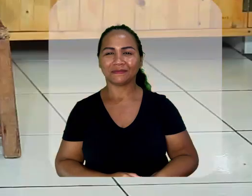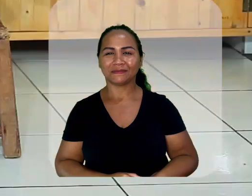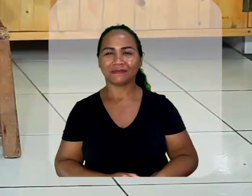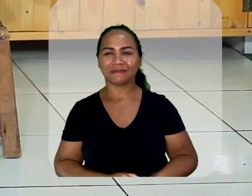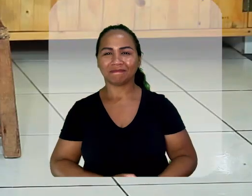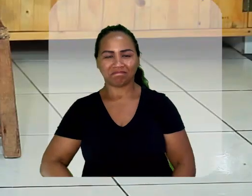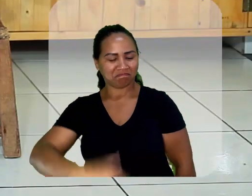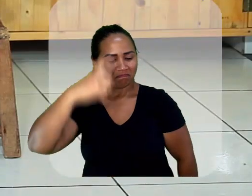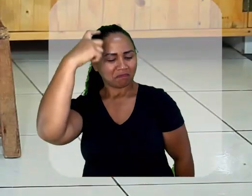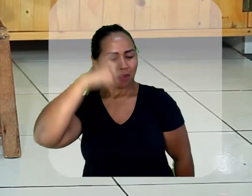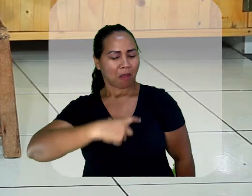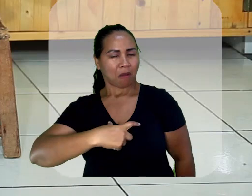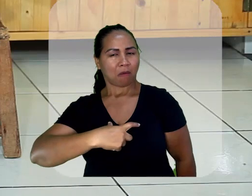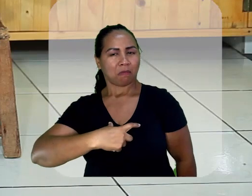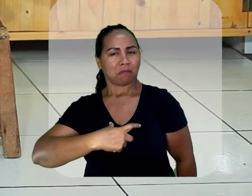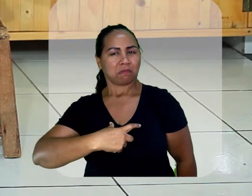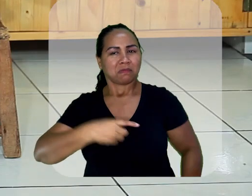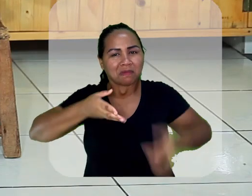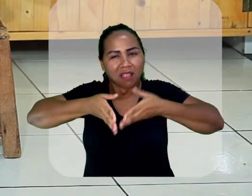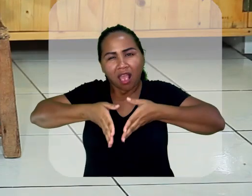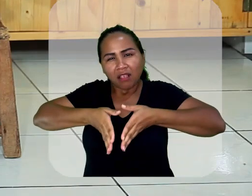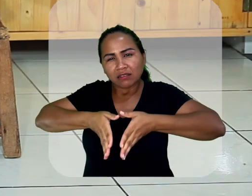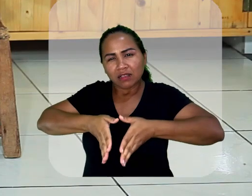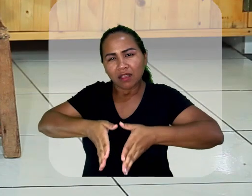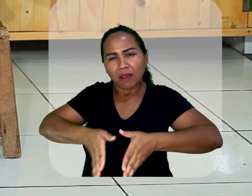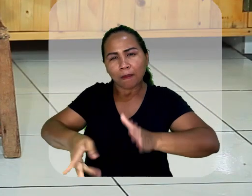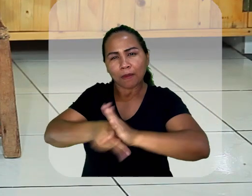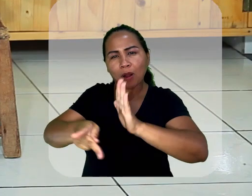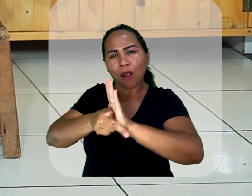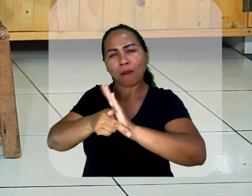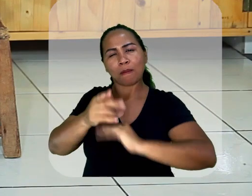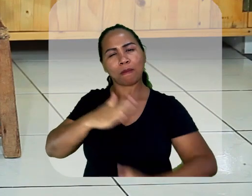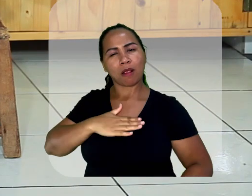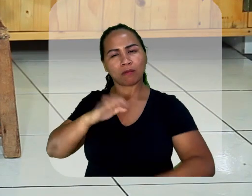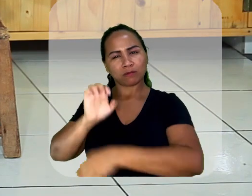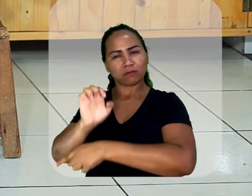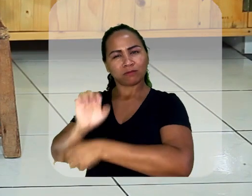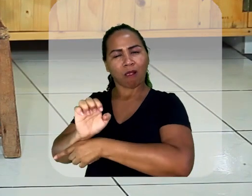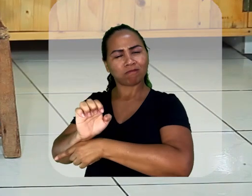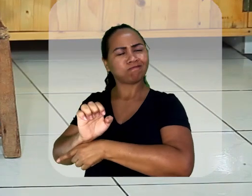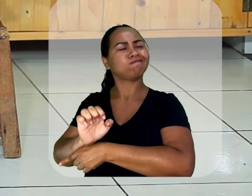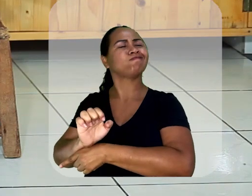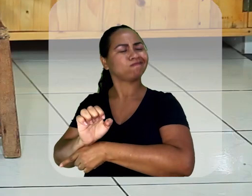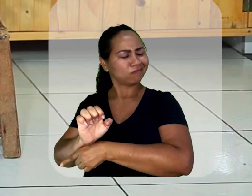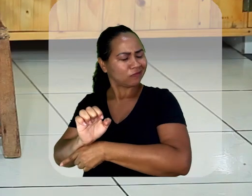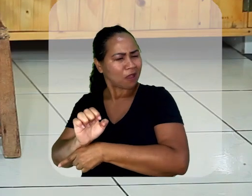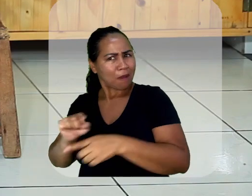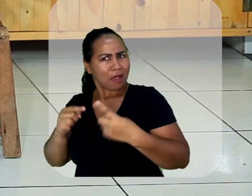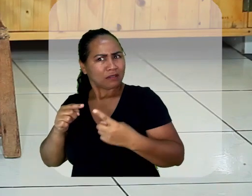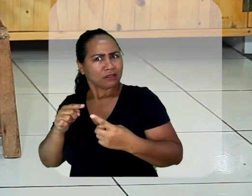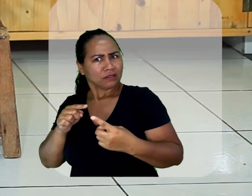Sou nascente de águas profundas, quentes, leitosas, jorrando com o serpenteio de sua doce língua entre